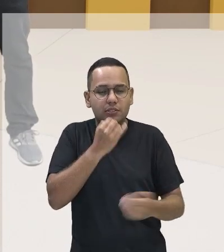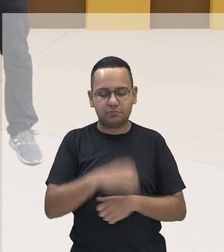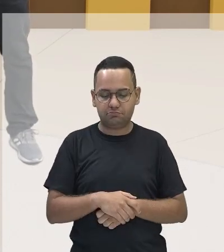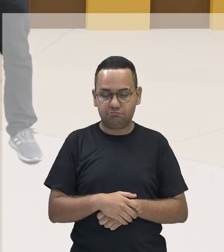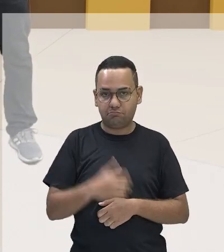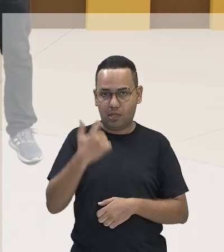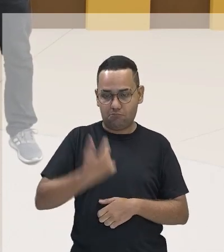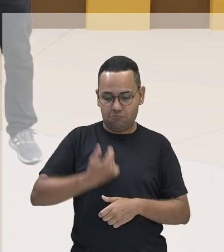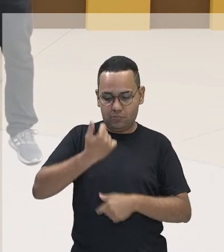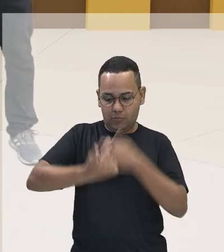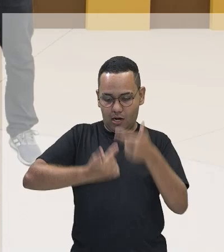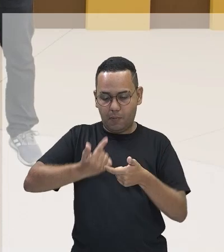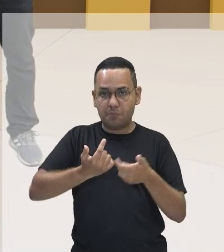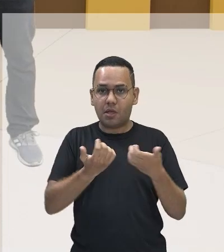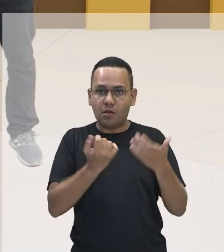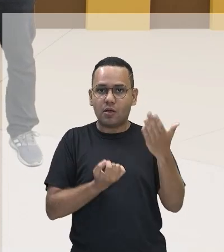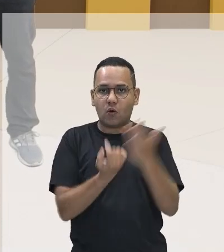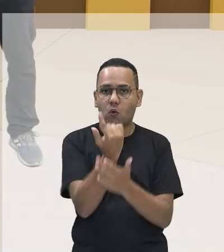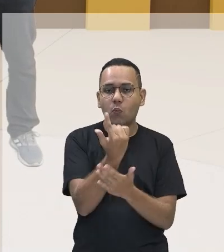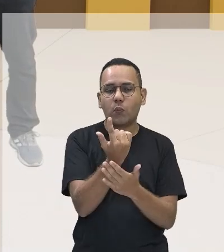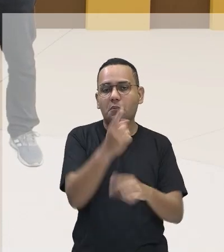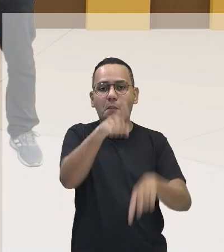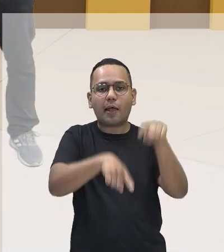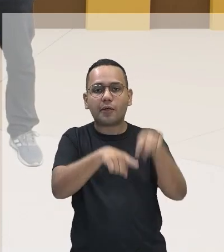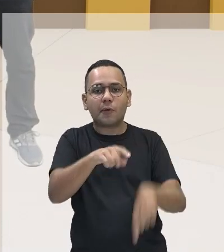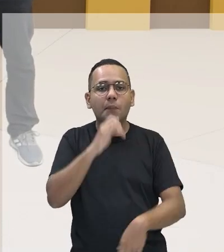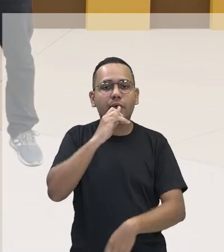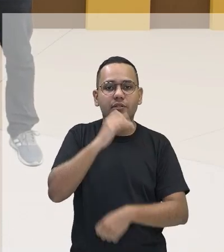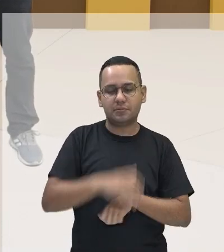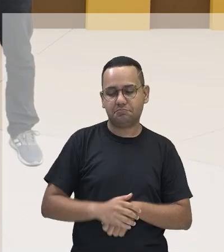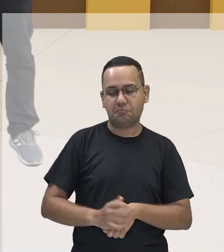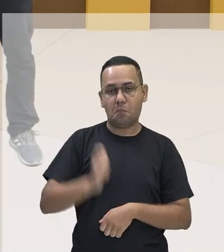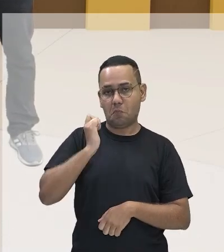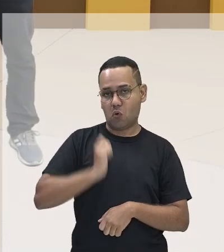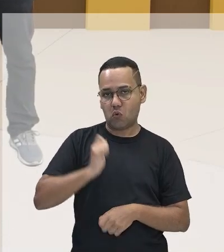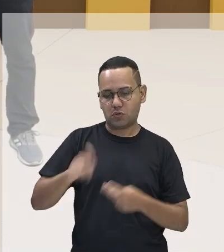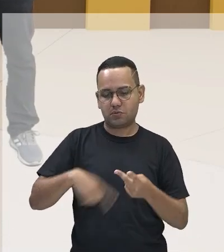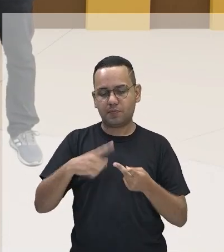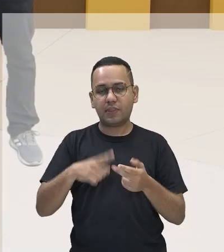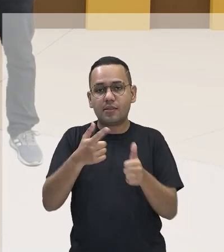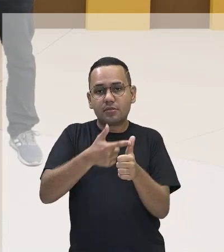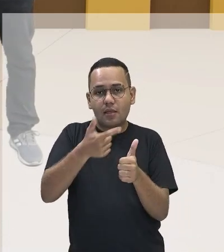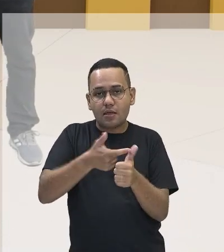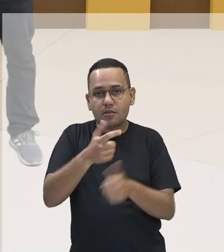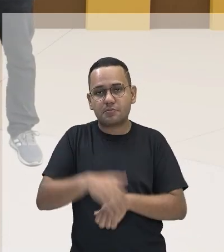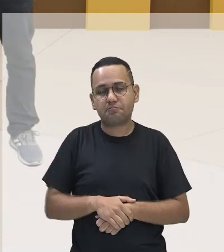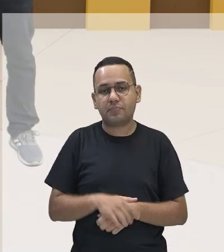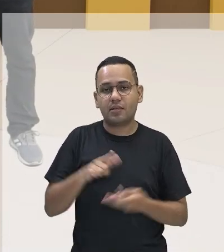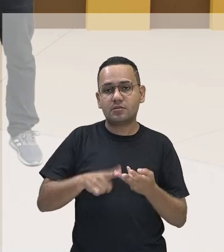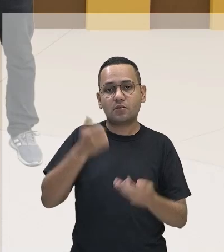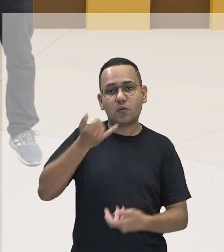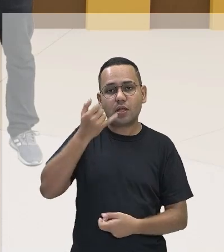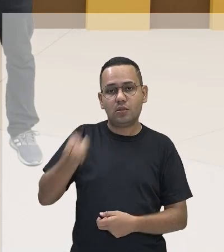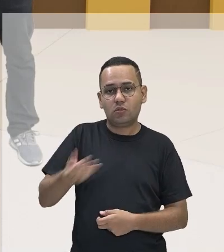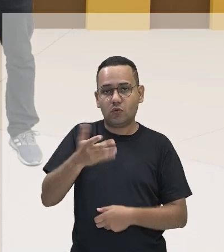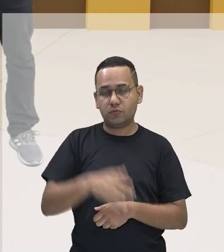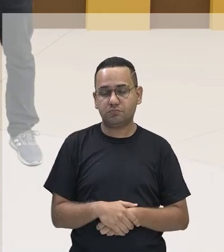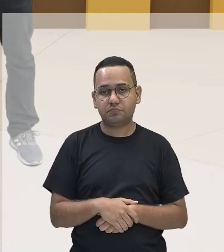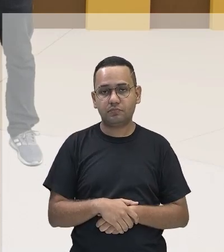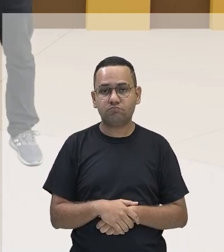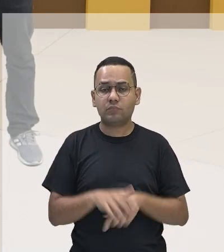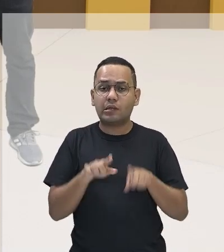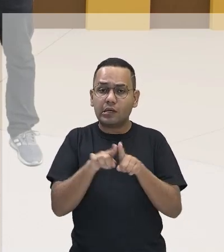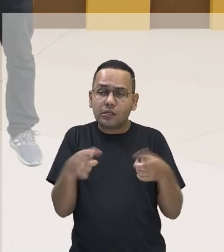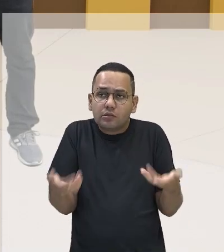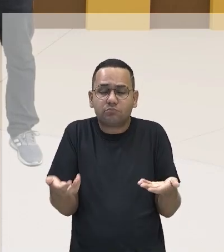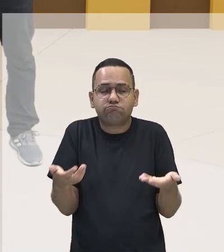você de repente gasta comprando uma bolsa, um par de tênis, um celular novo. Então são gastos que de